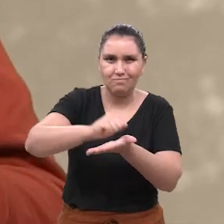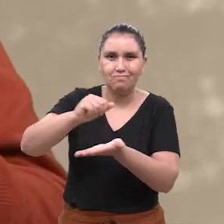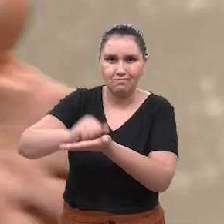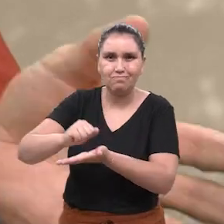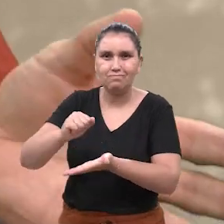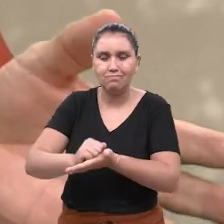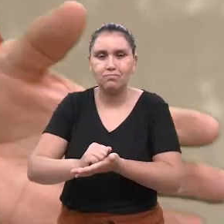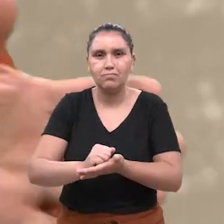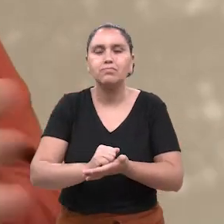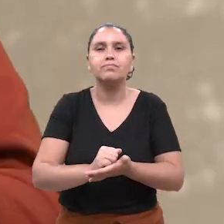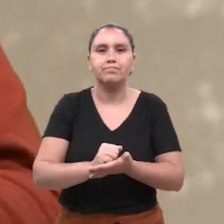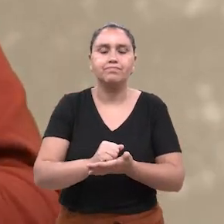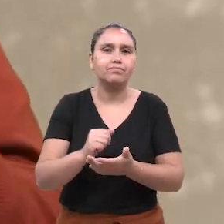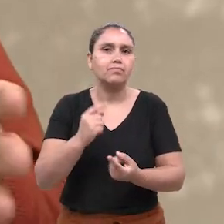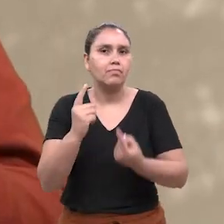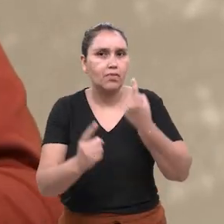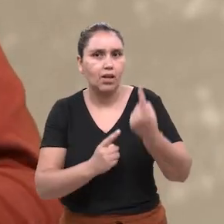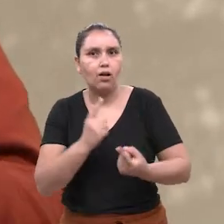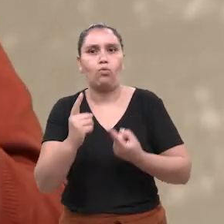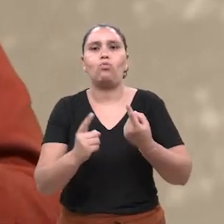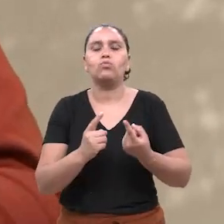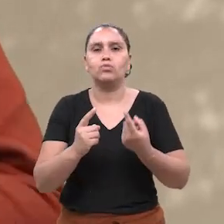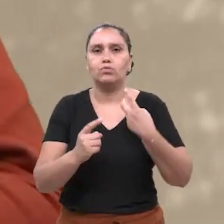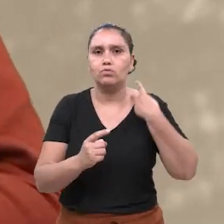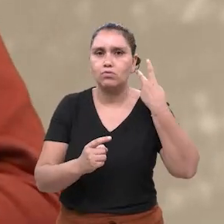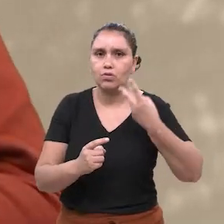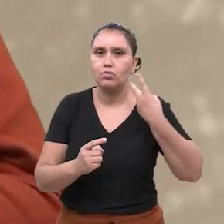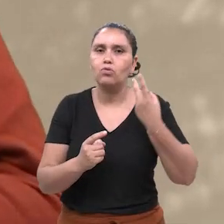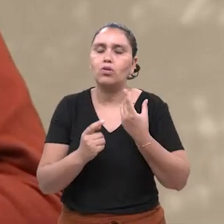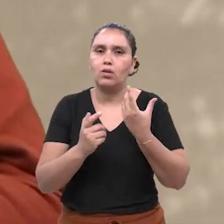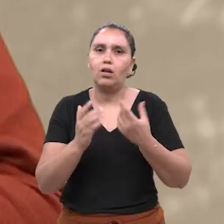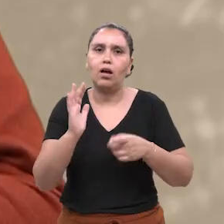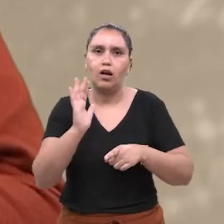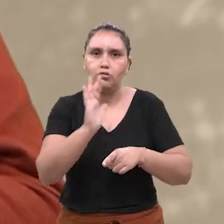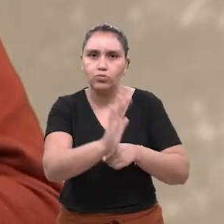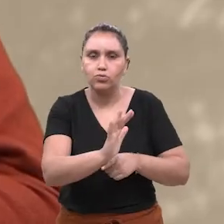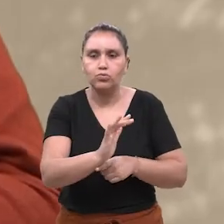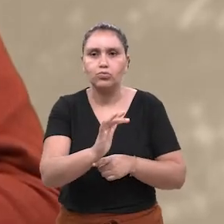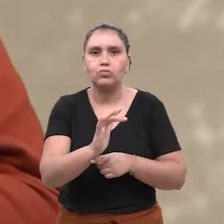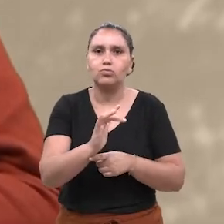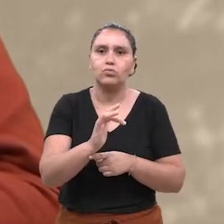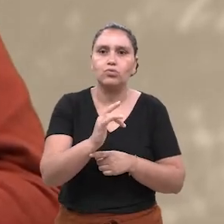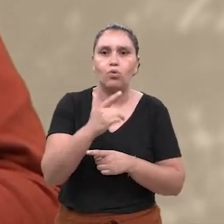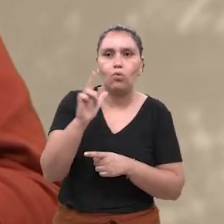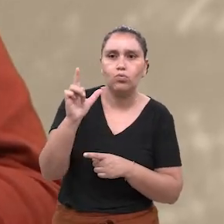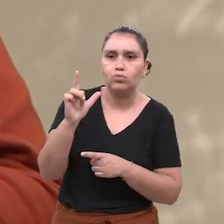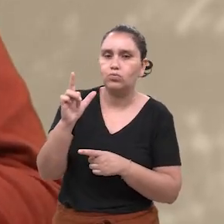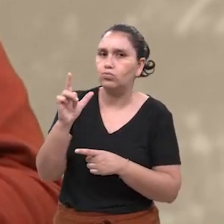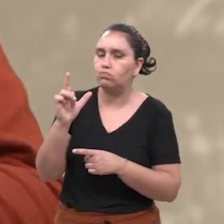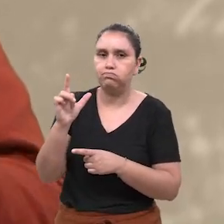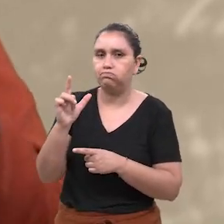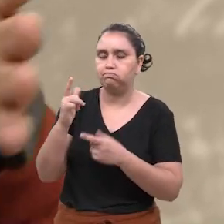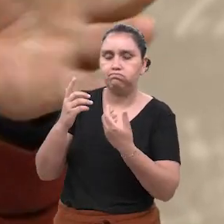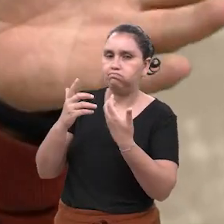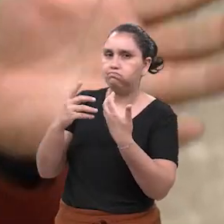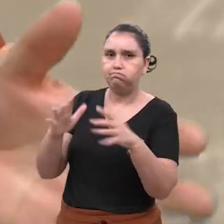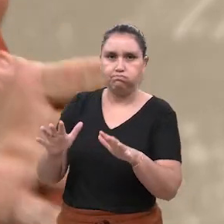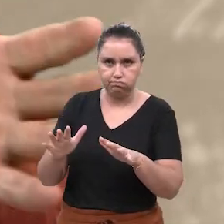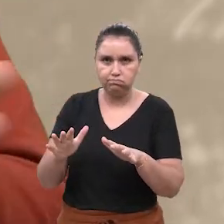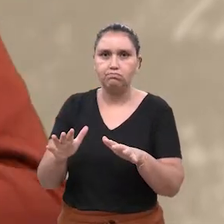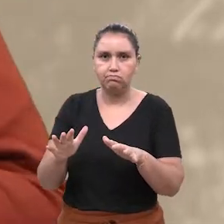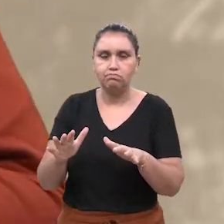os gabinetes de todos os vereadores que assumiram, muitos não quiseram participar. A gente acabou